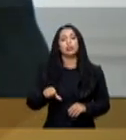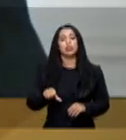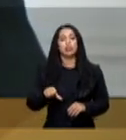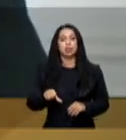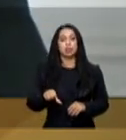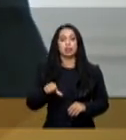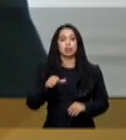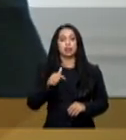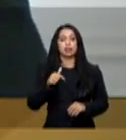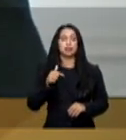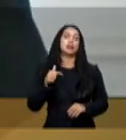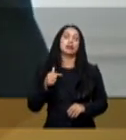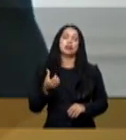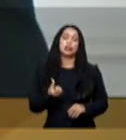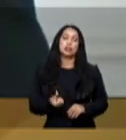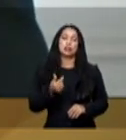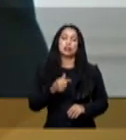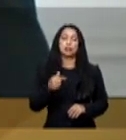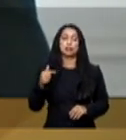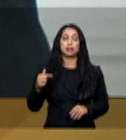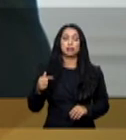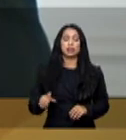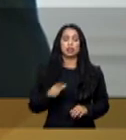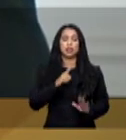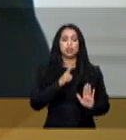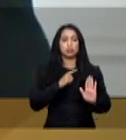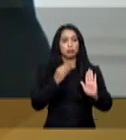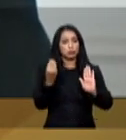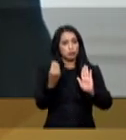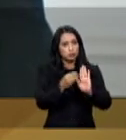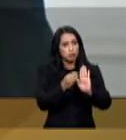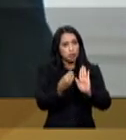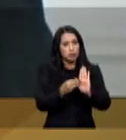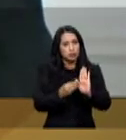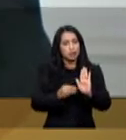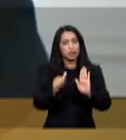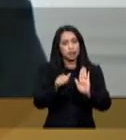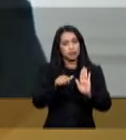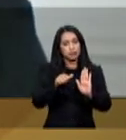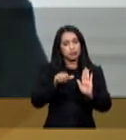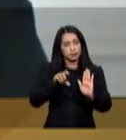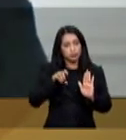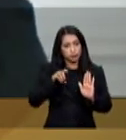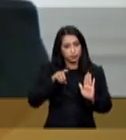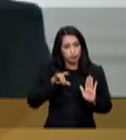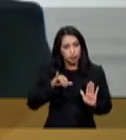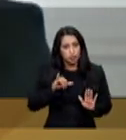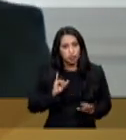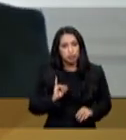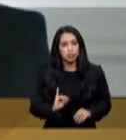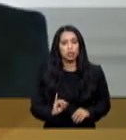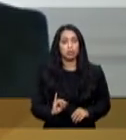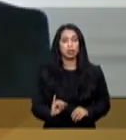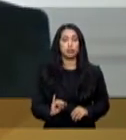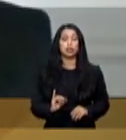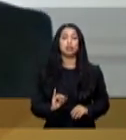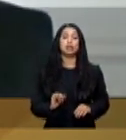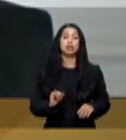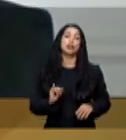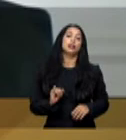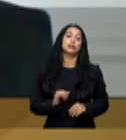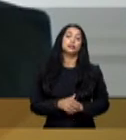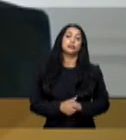9.677, aplicando aqui os efeitos repristinatórios da declaração de inconstitucionalidade, de maneira